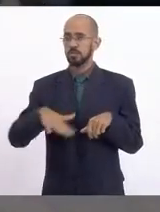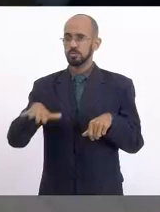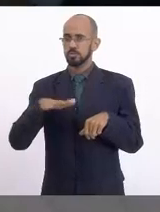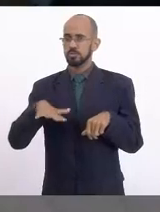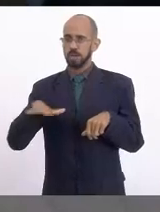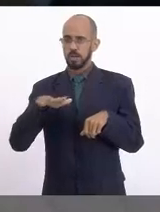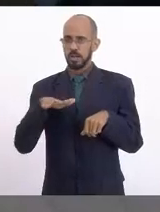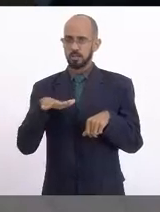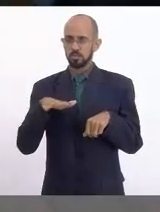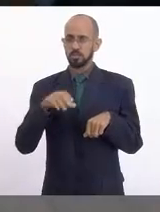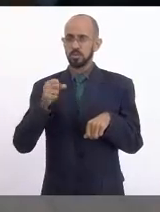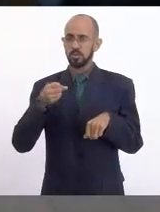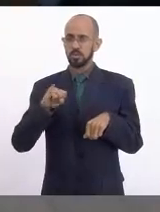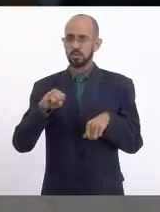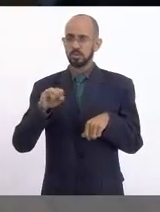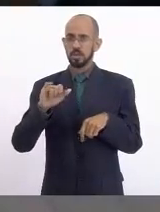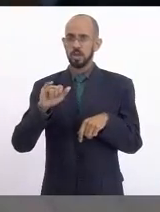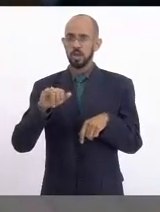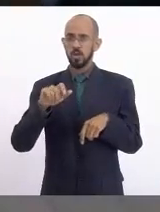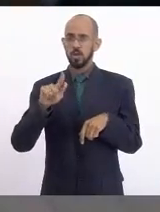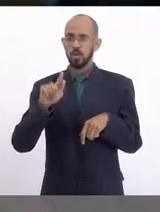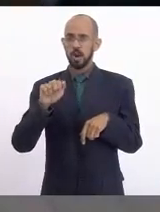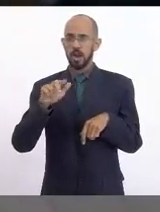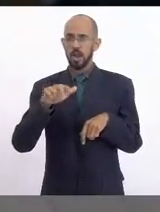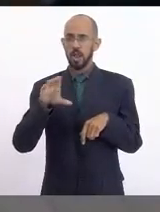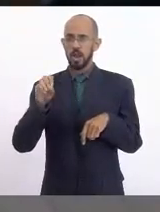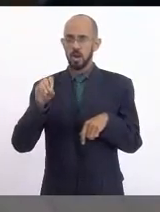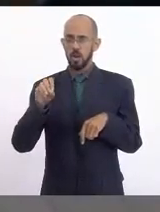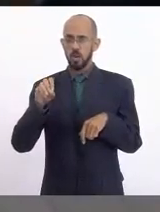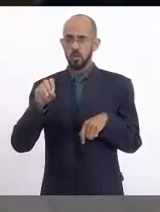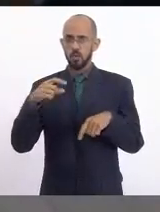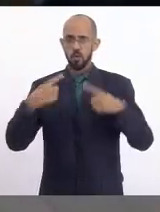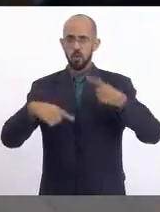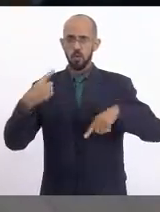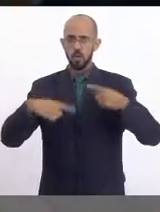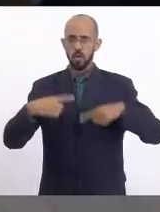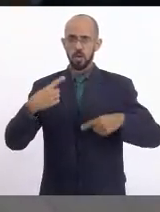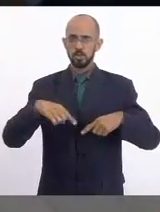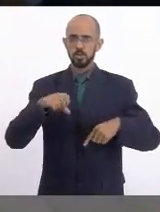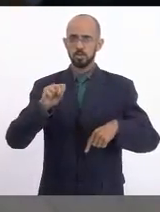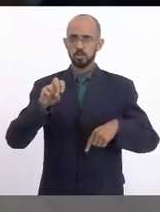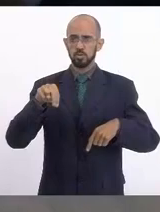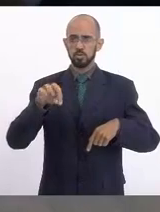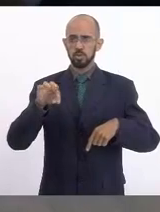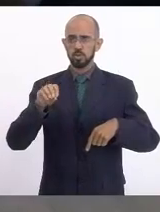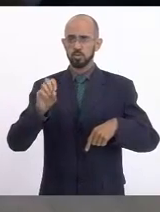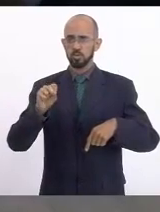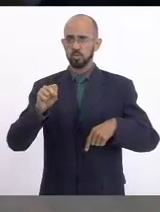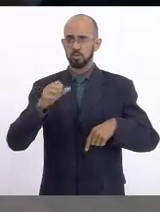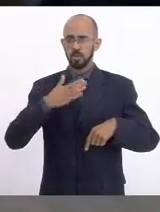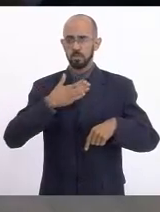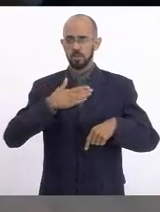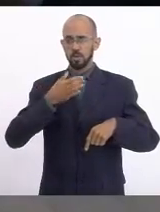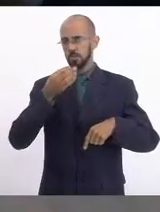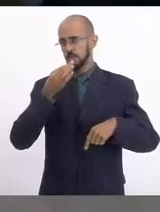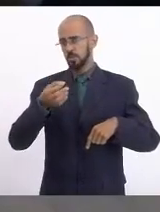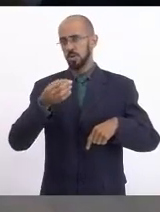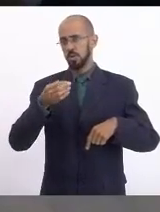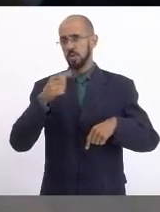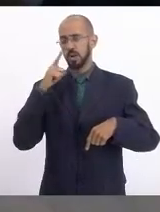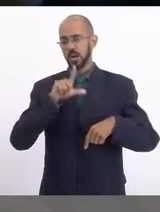mercados eu acho que se o Galeão concorrer com o Santos Dumont quem vai ganhar para mim o